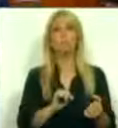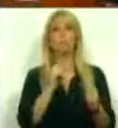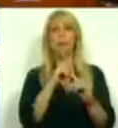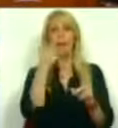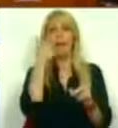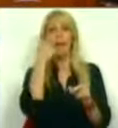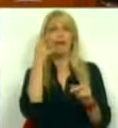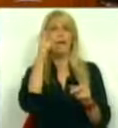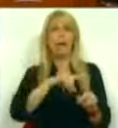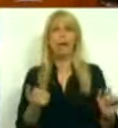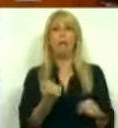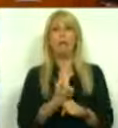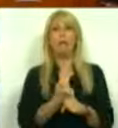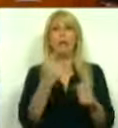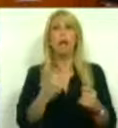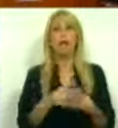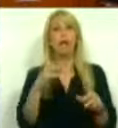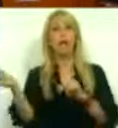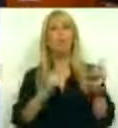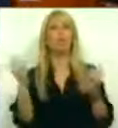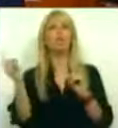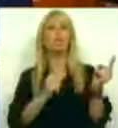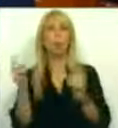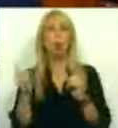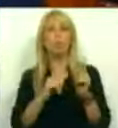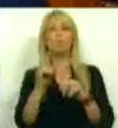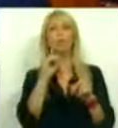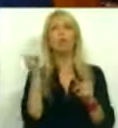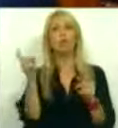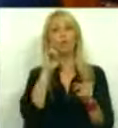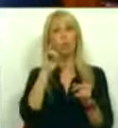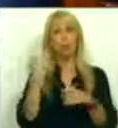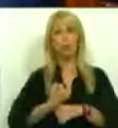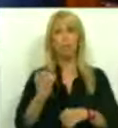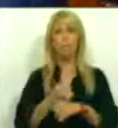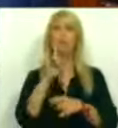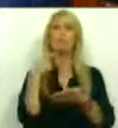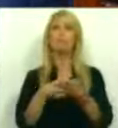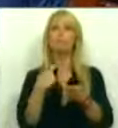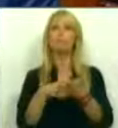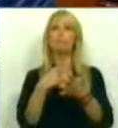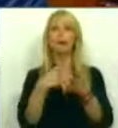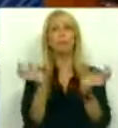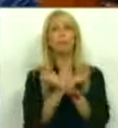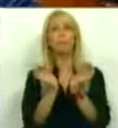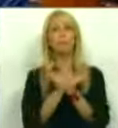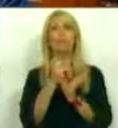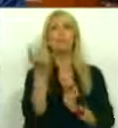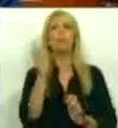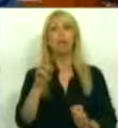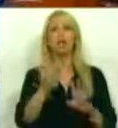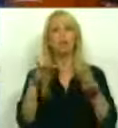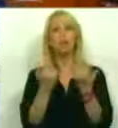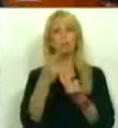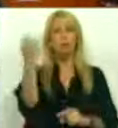transporte, seguro de acidentes de trabalho e contribuições para a taxa social única. E de forma a contornar